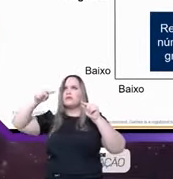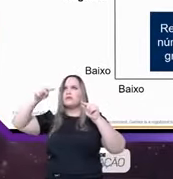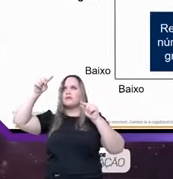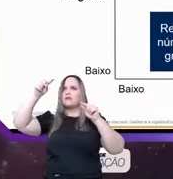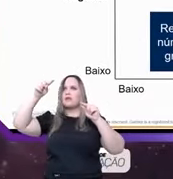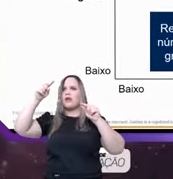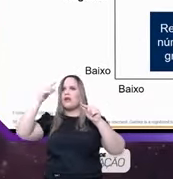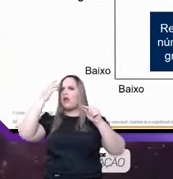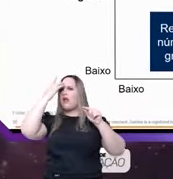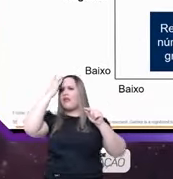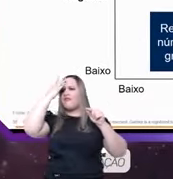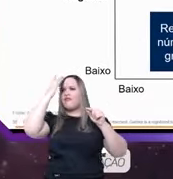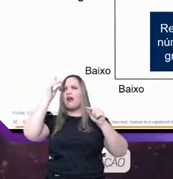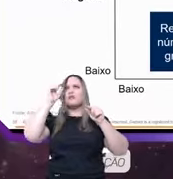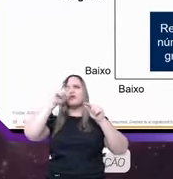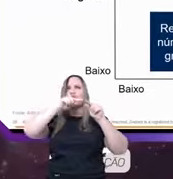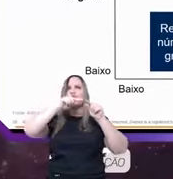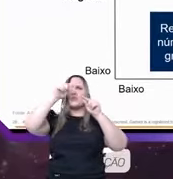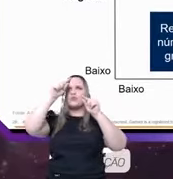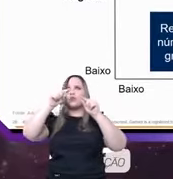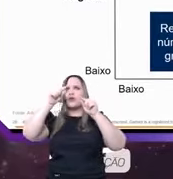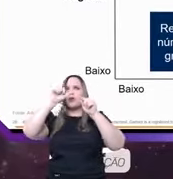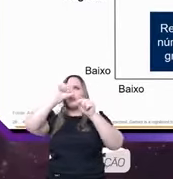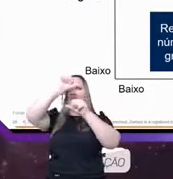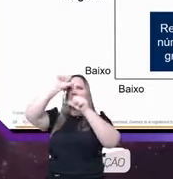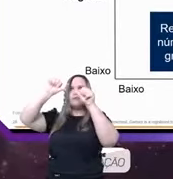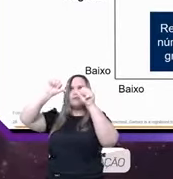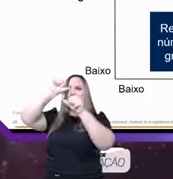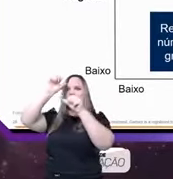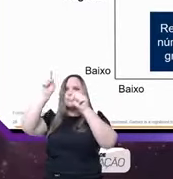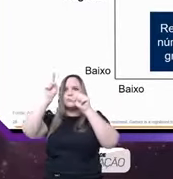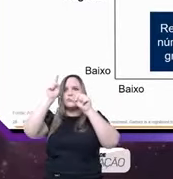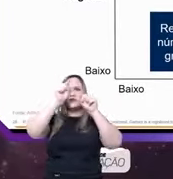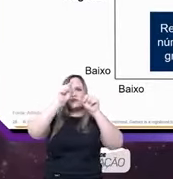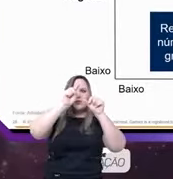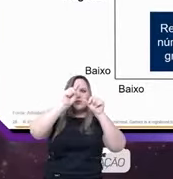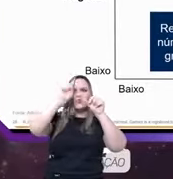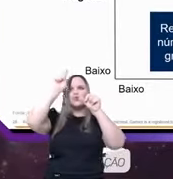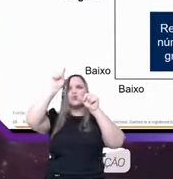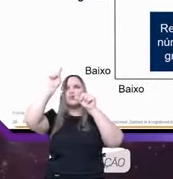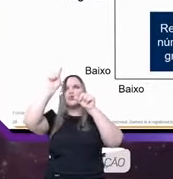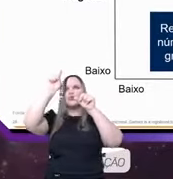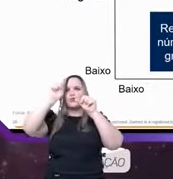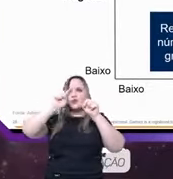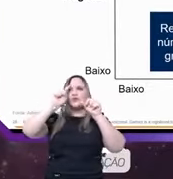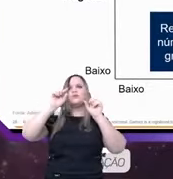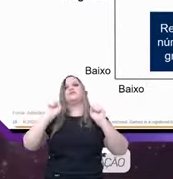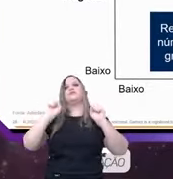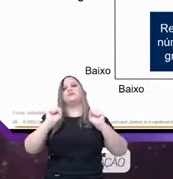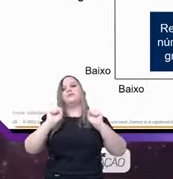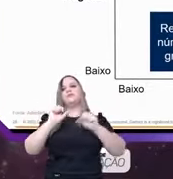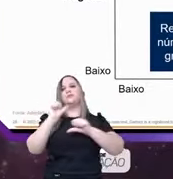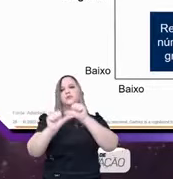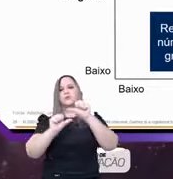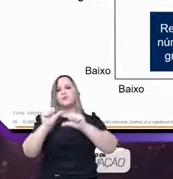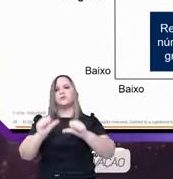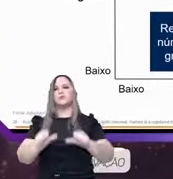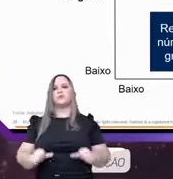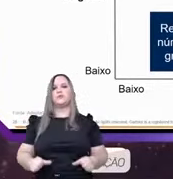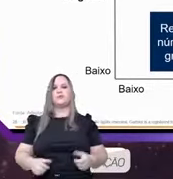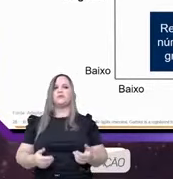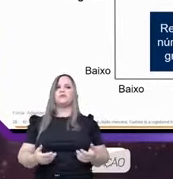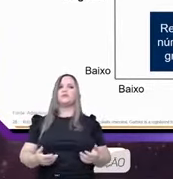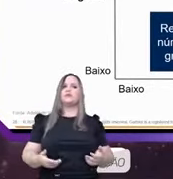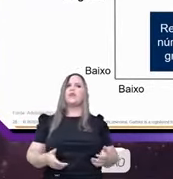impacto e é difícil você conseguir feedback dos clientes. O que eles descobriram é que assim, se eu conseguisse ordenar